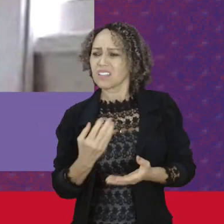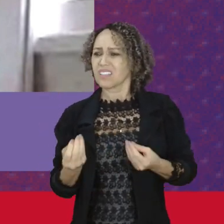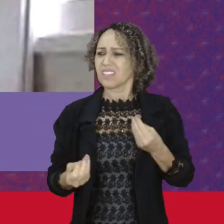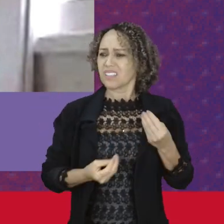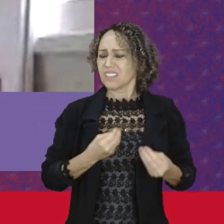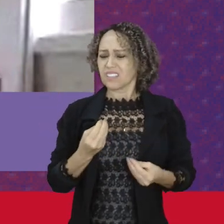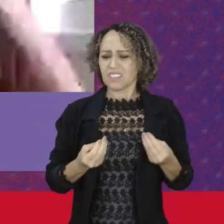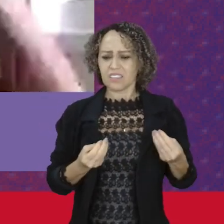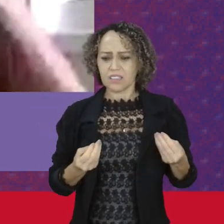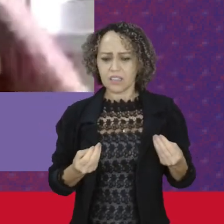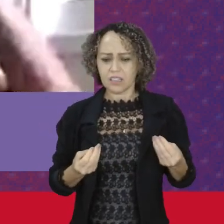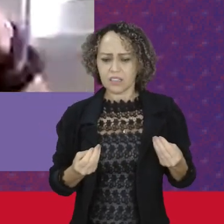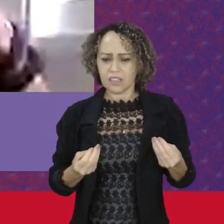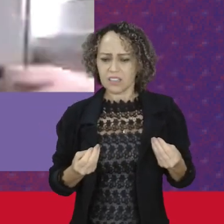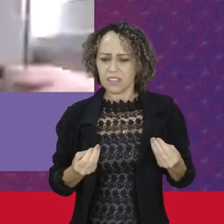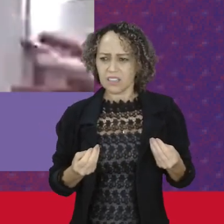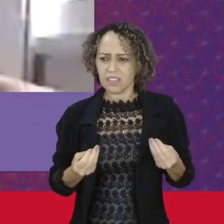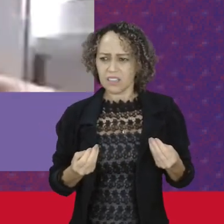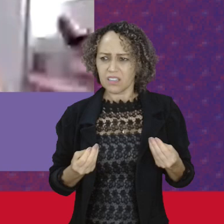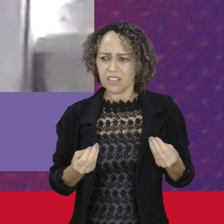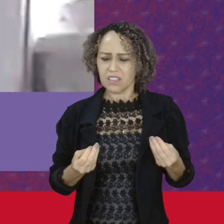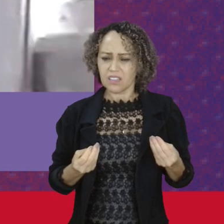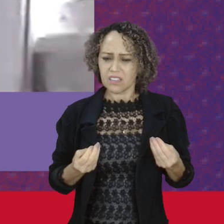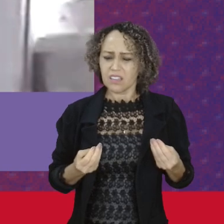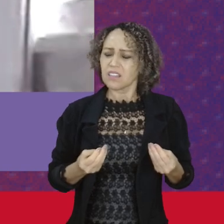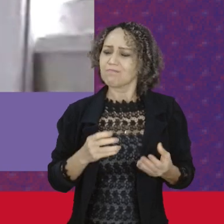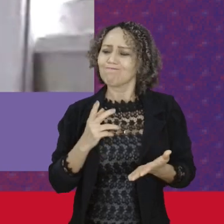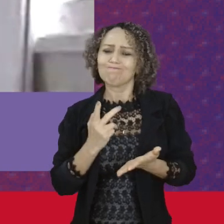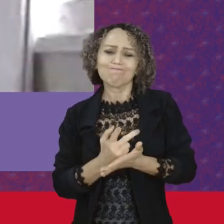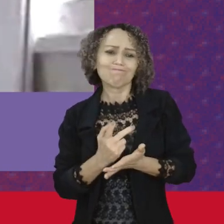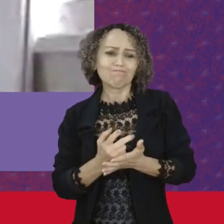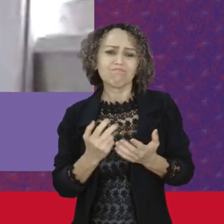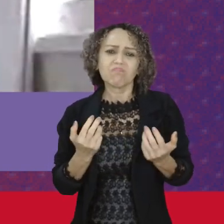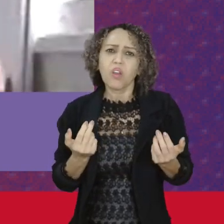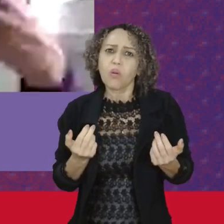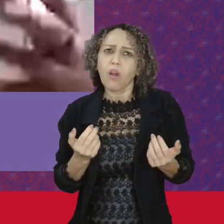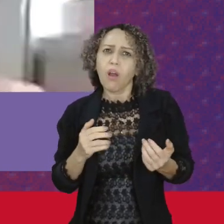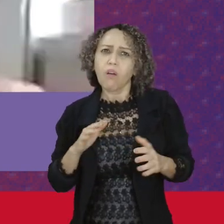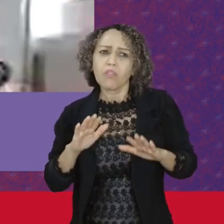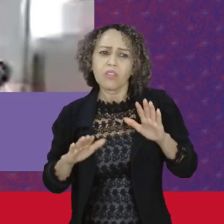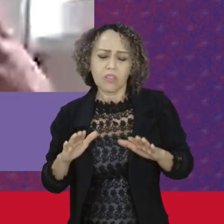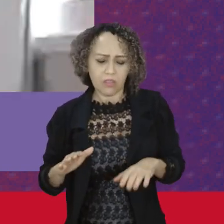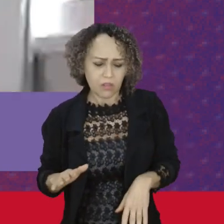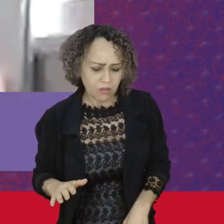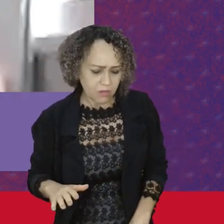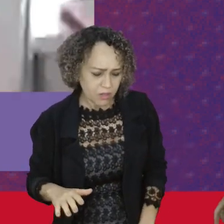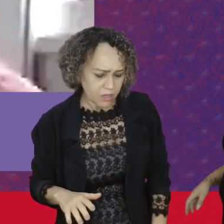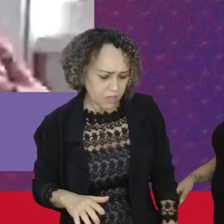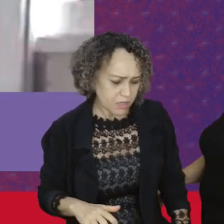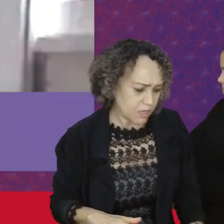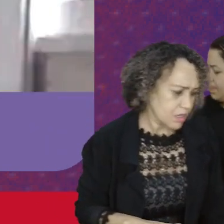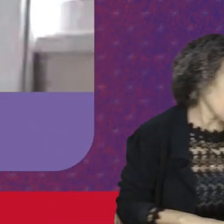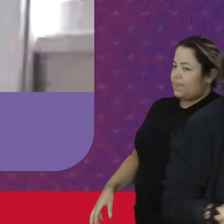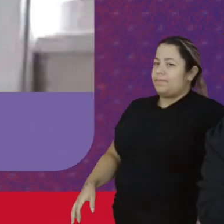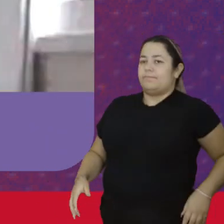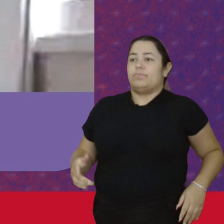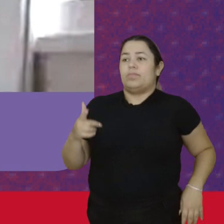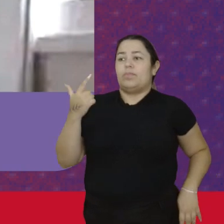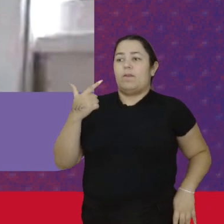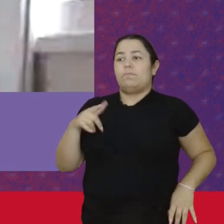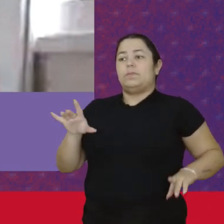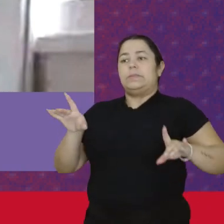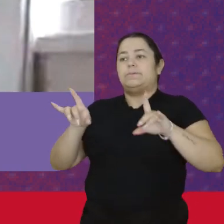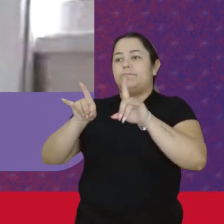de está voltando, é a mesma coisa, talvez com outras roupagens, outras aparências, mas